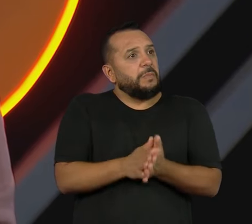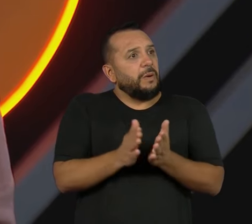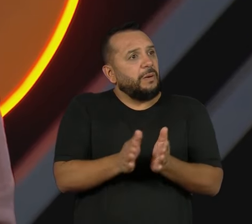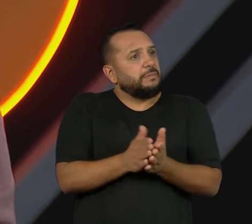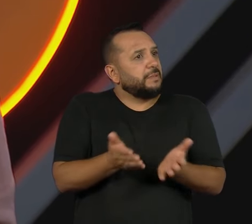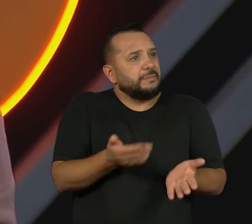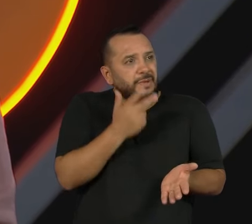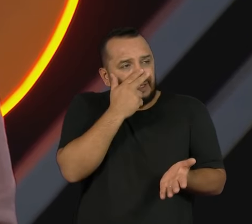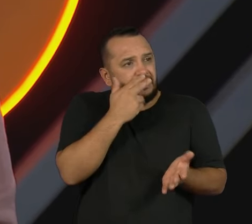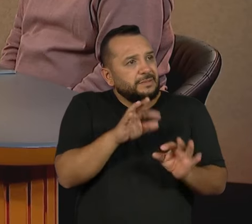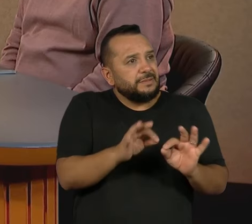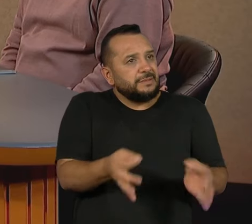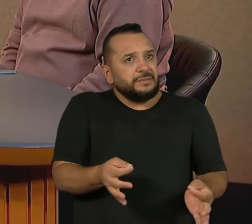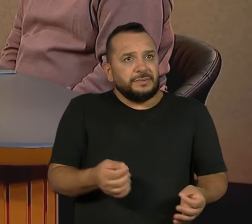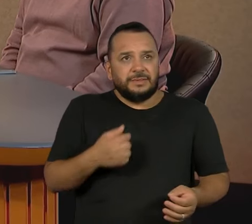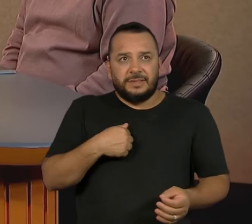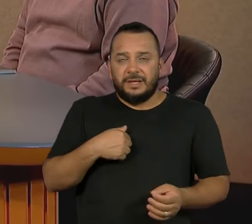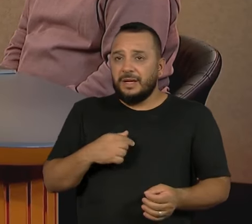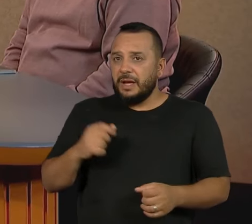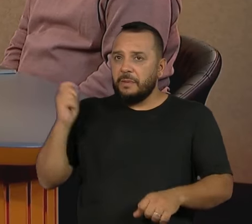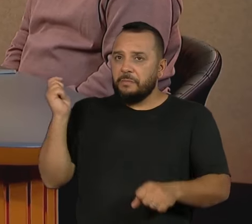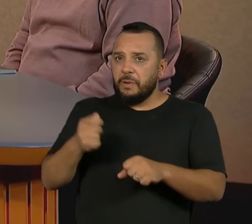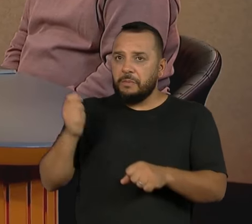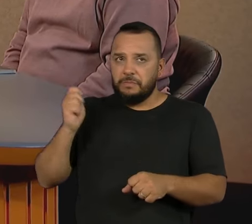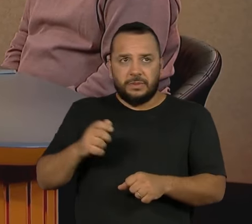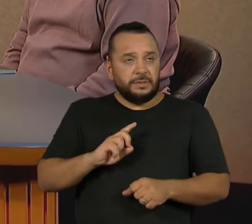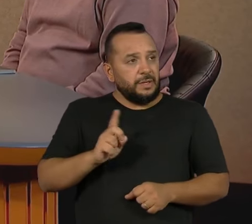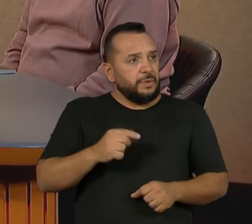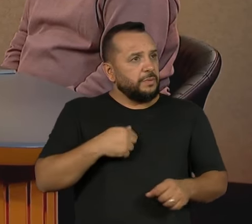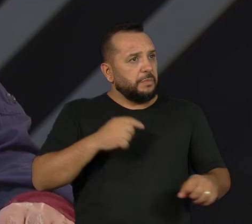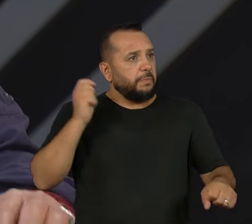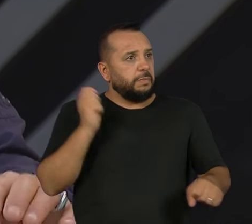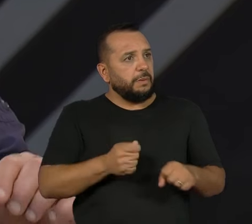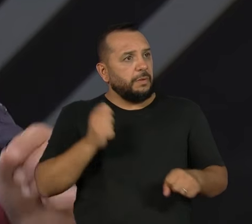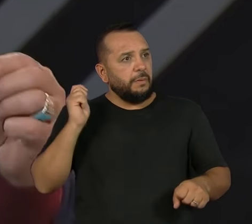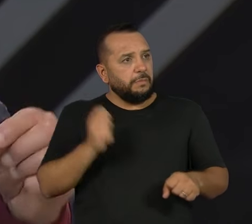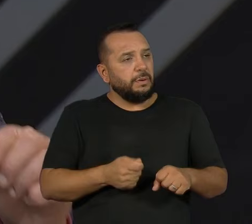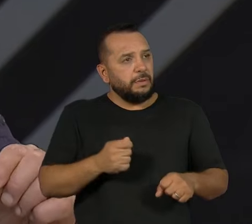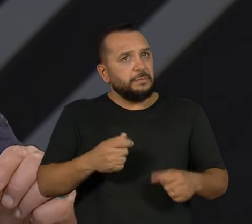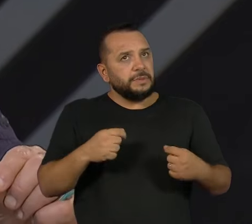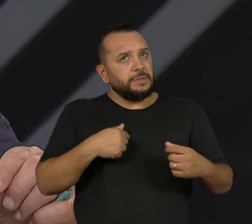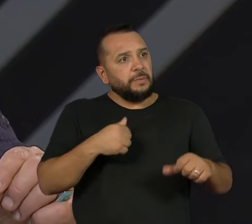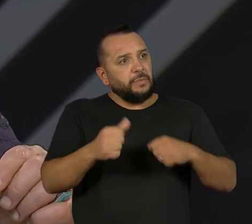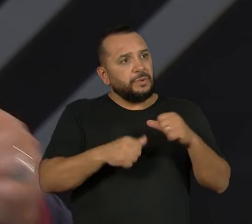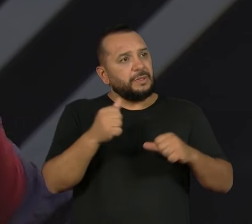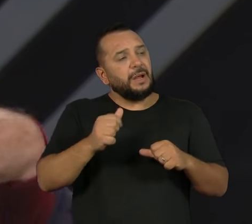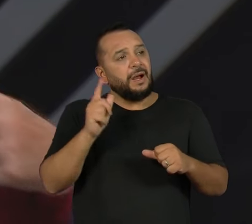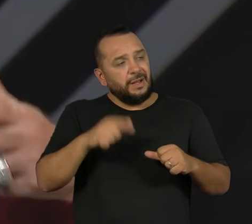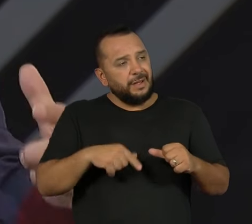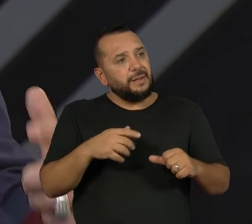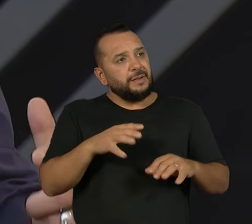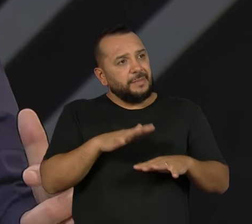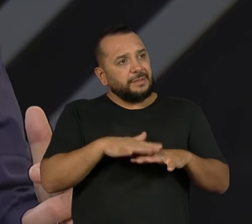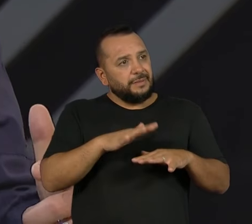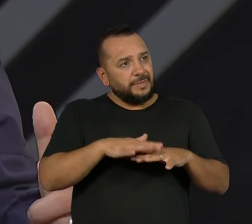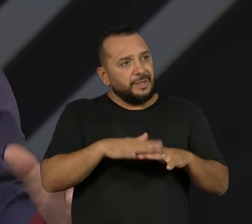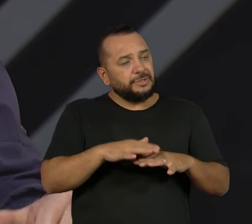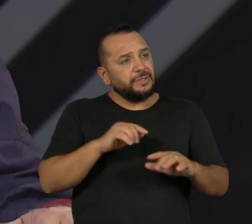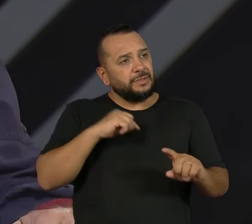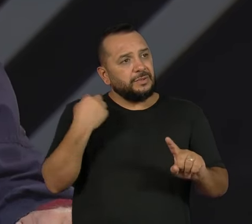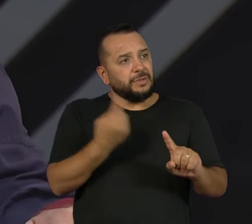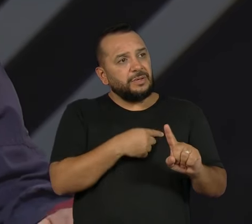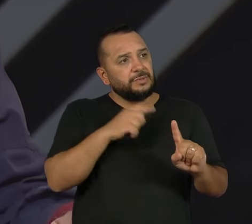É o batistaca, como eu falo. Não, tem que sair do batistaca. E isso é matemática. O nosso intuito com esse